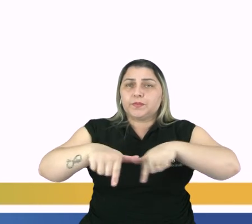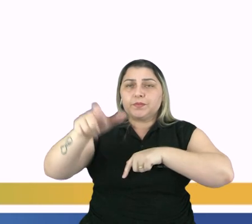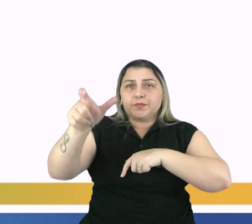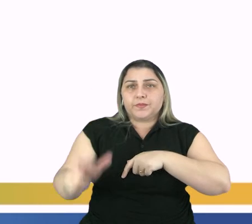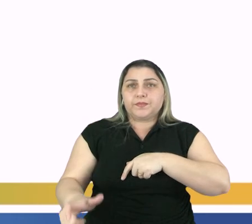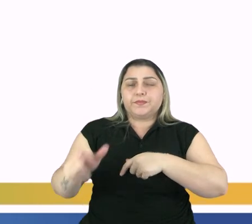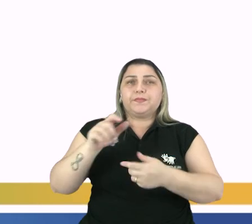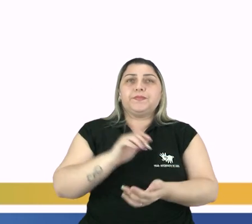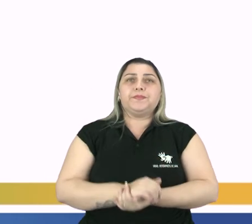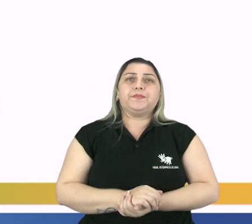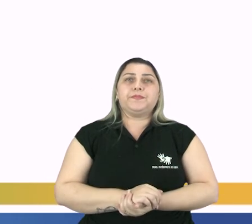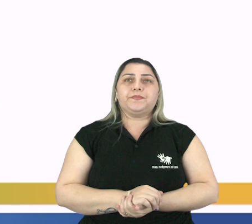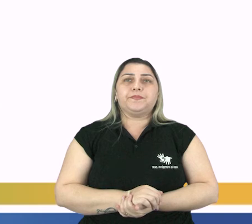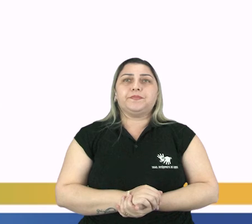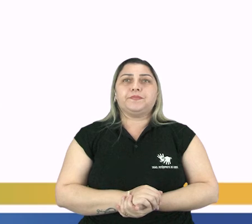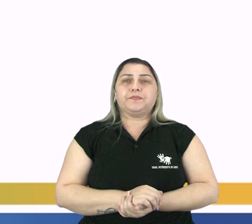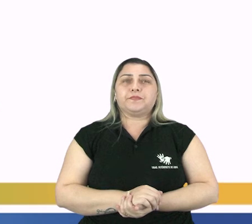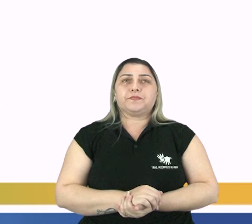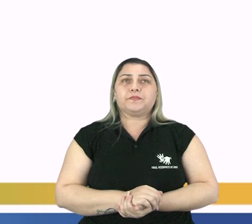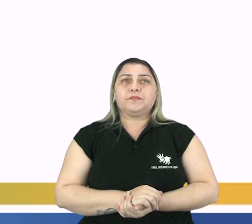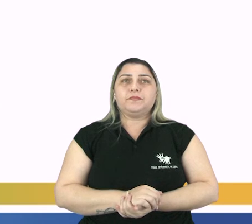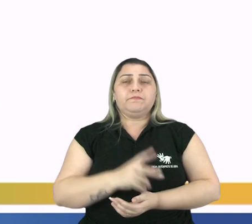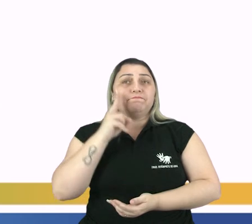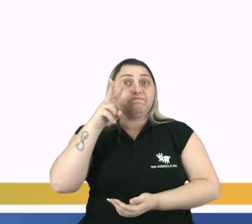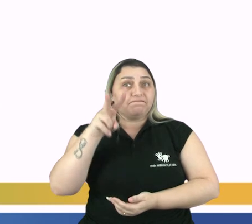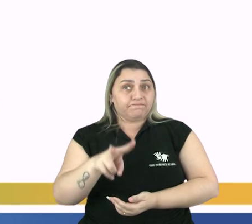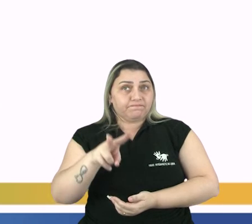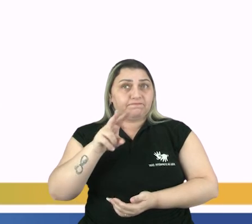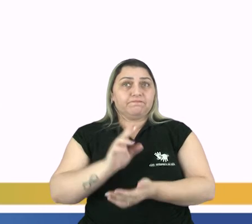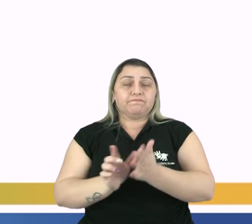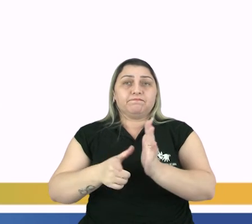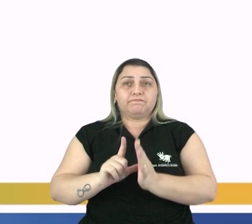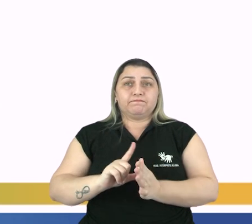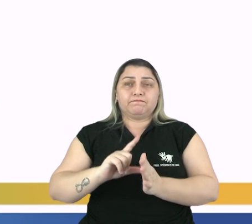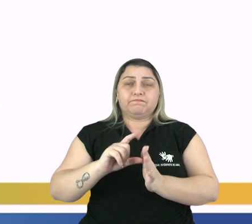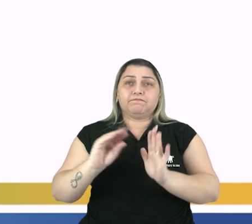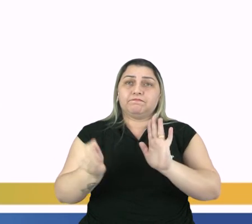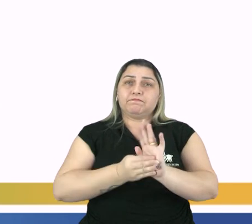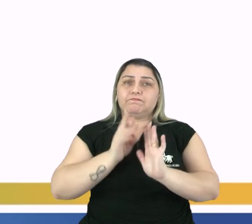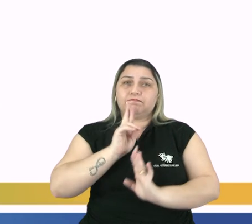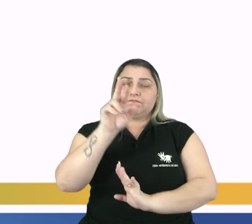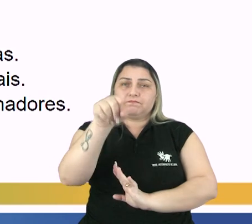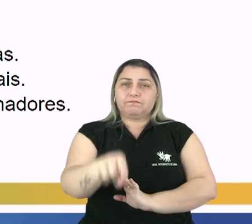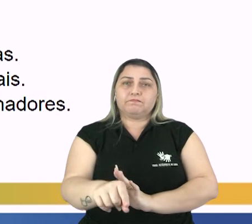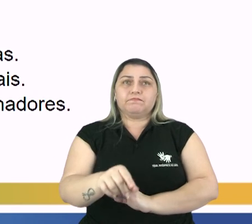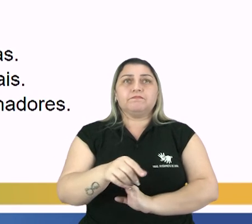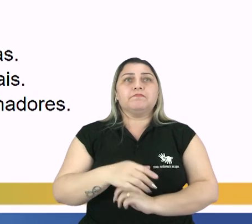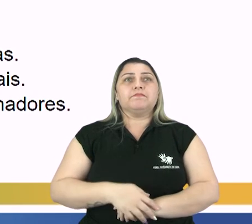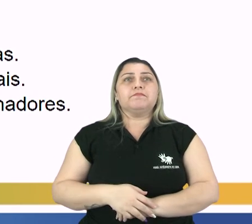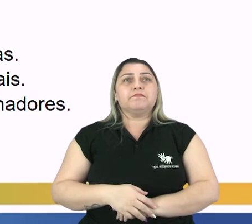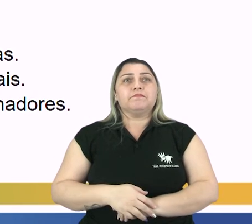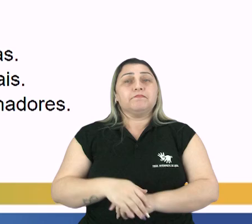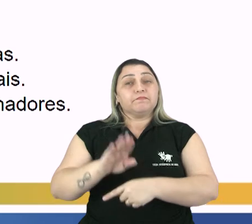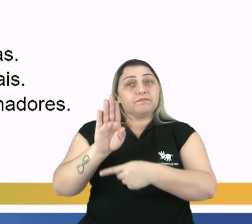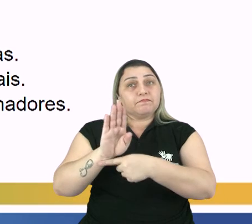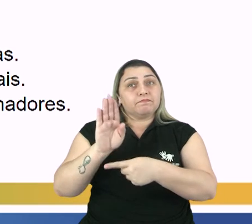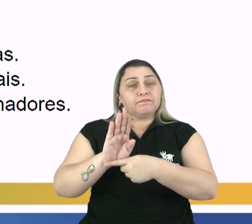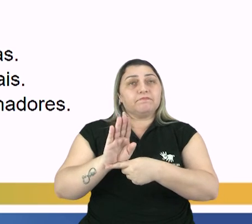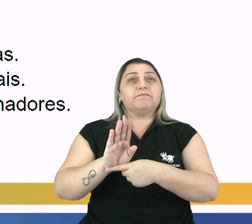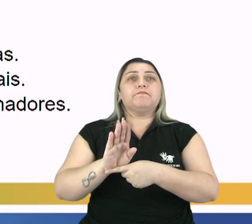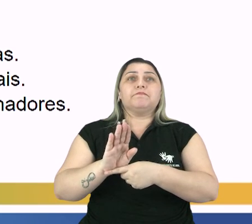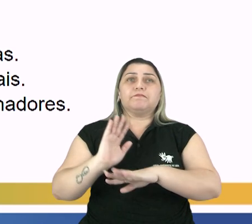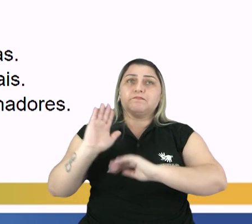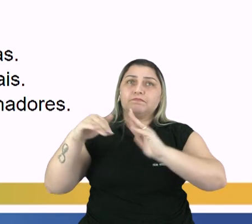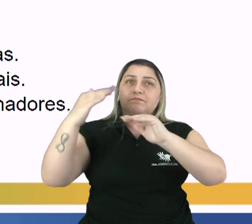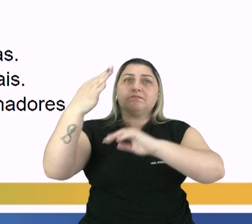de trabalhadores. Dá mais uma analisada antes de eu colocar a resposta para você, que você vai acertar. Vamos lá? Muito bem, se